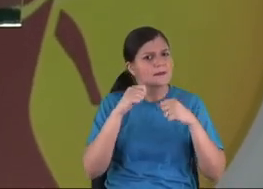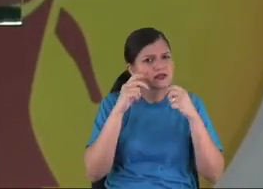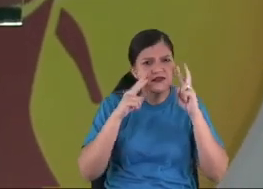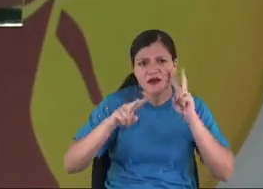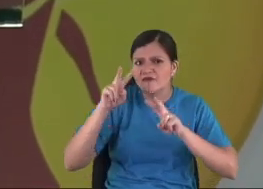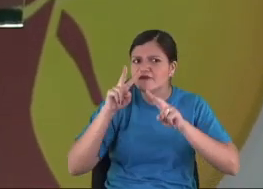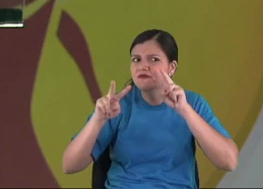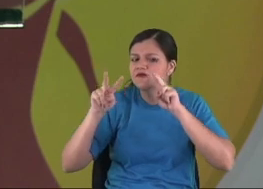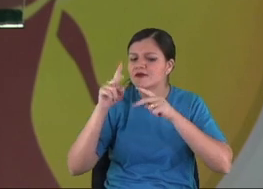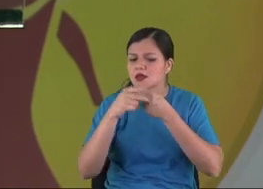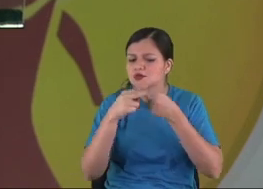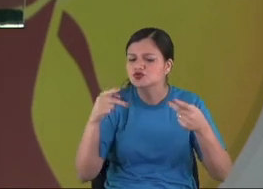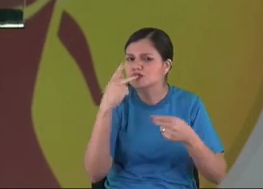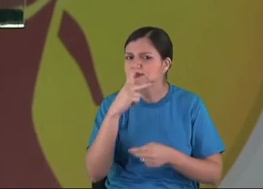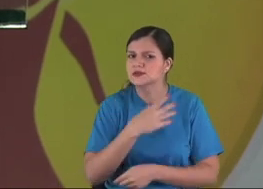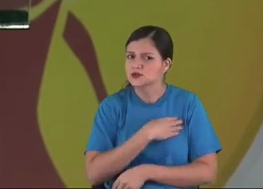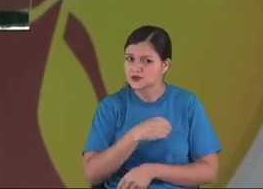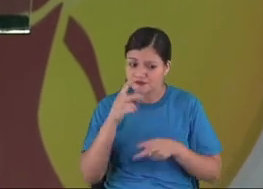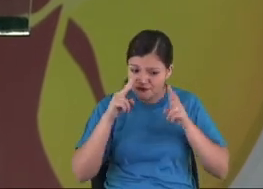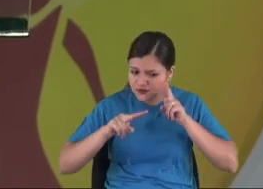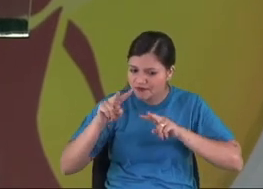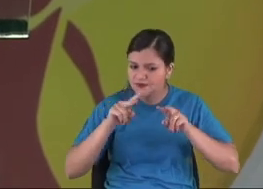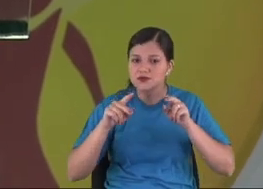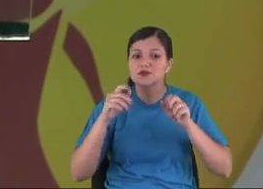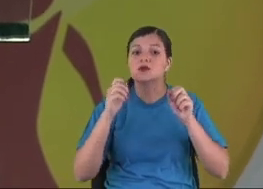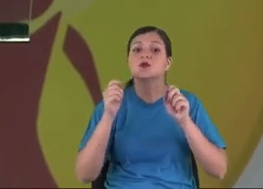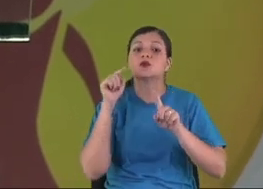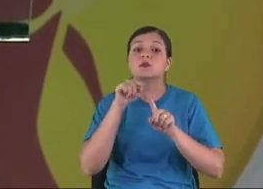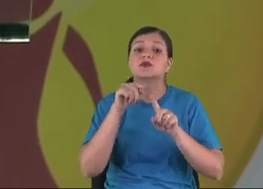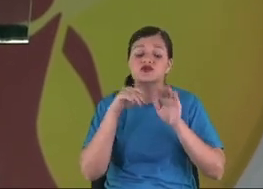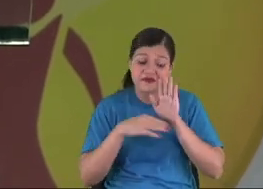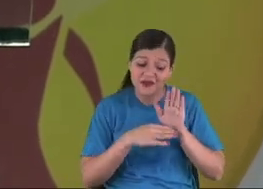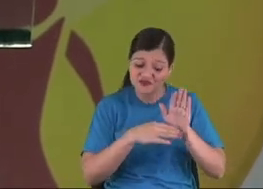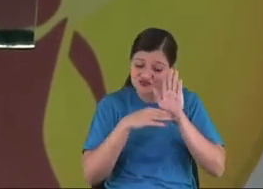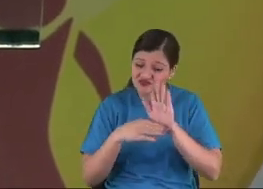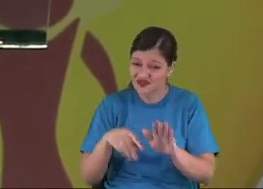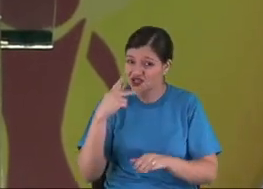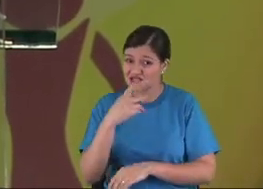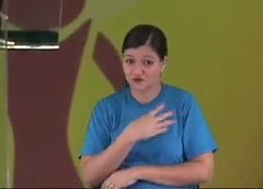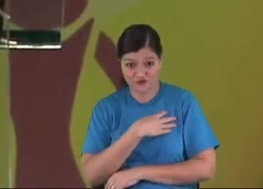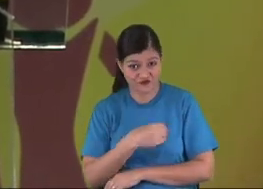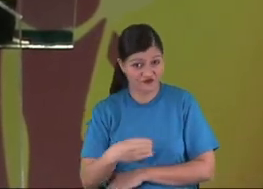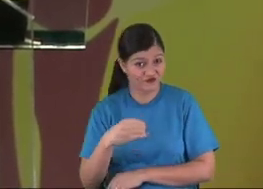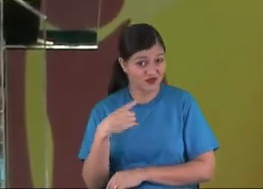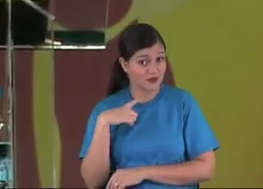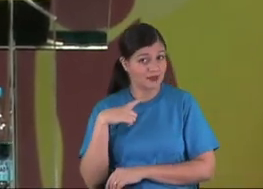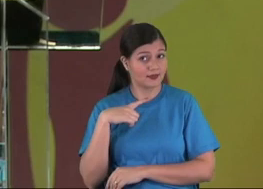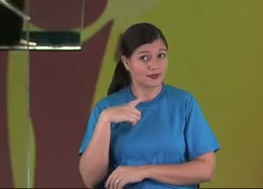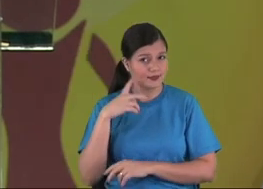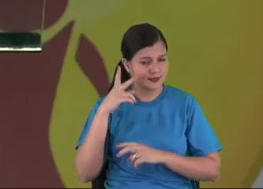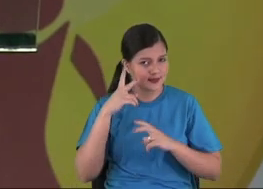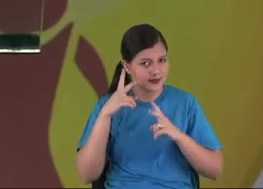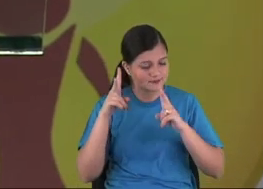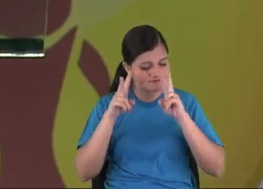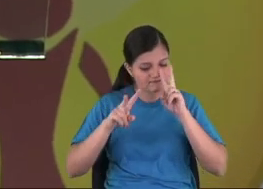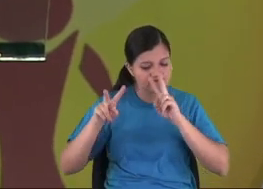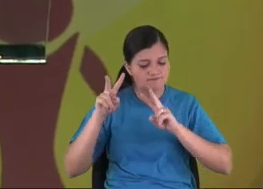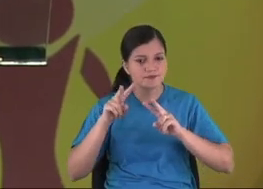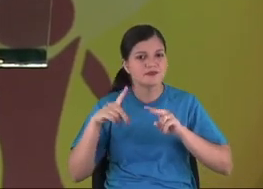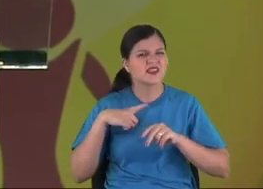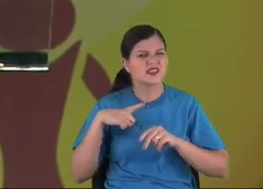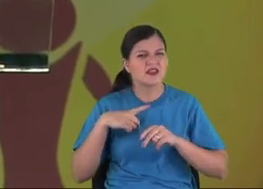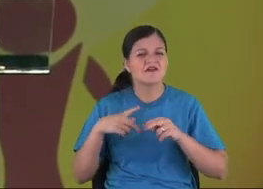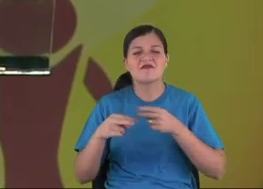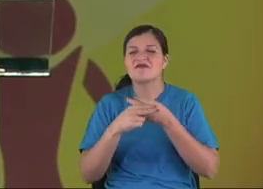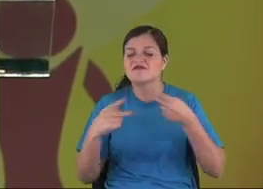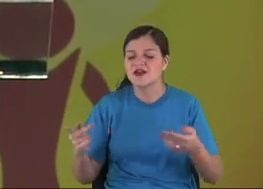assistem, para poder ajudar o seu filho a ter discernimento. Olha só, nesse desenho aí, tem muitos desenhos que são feitos